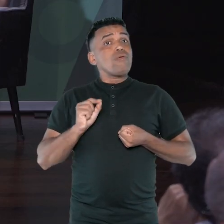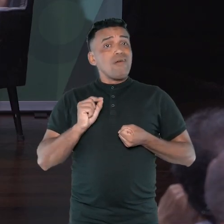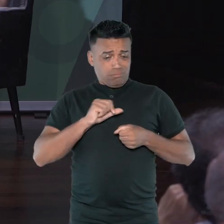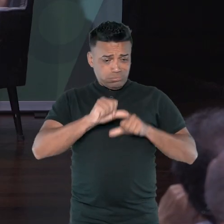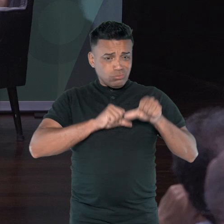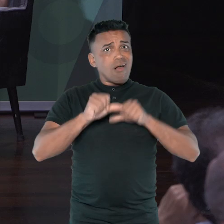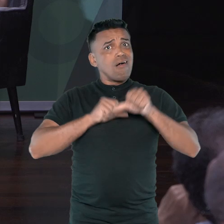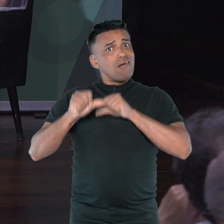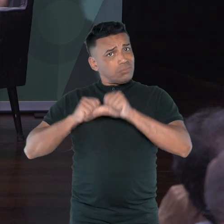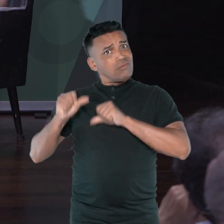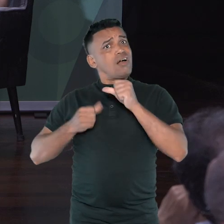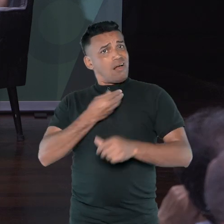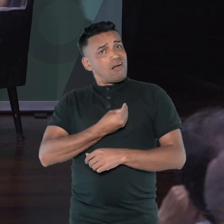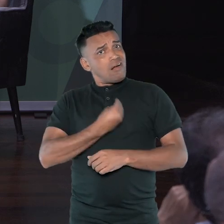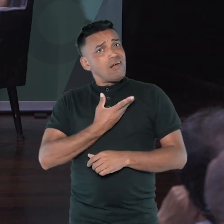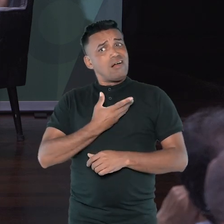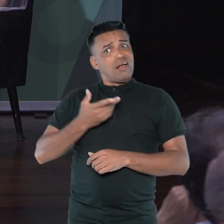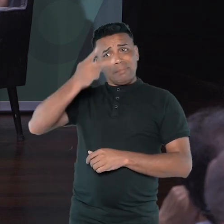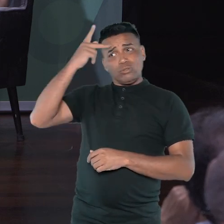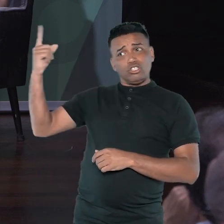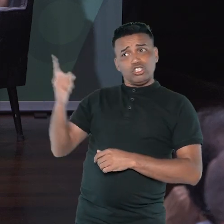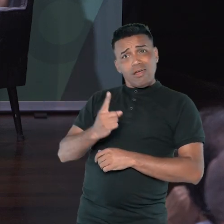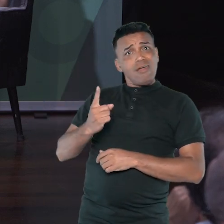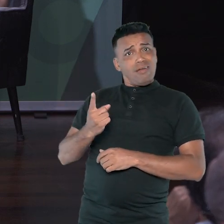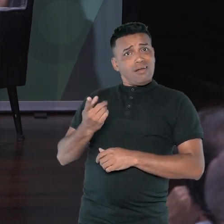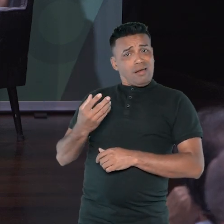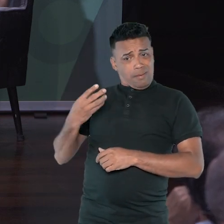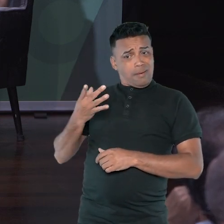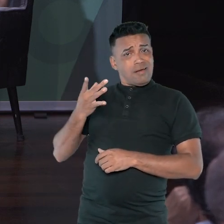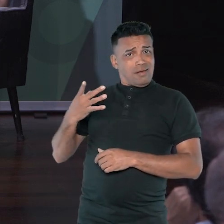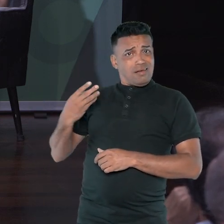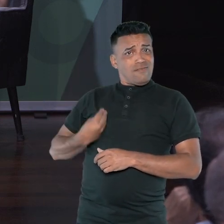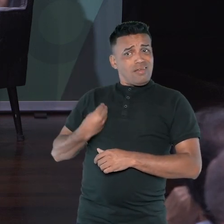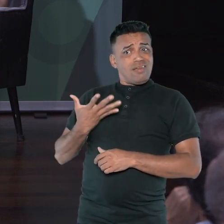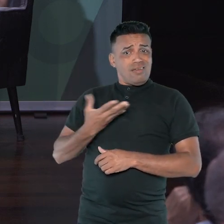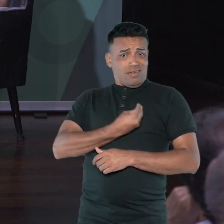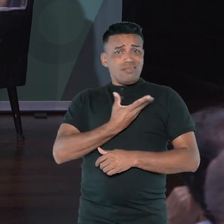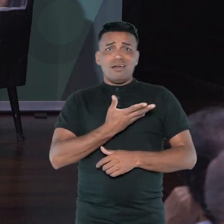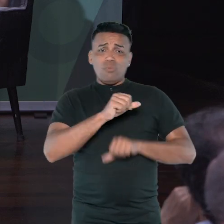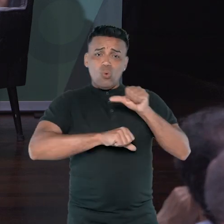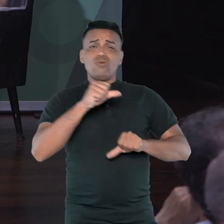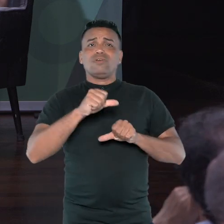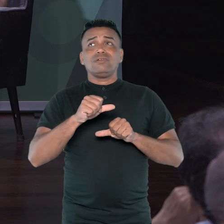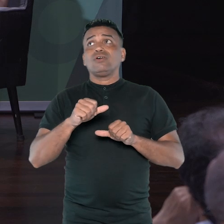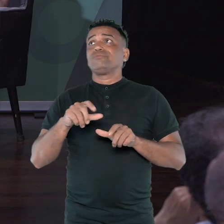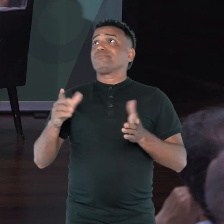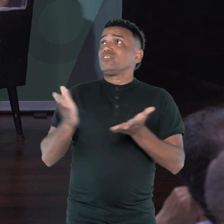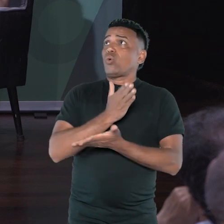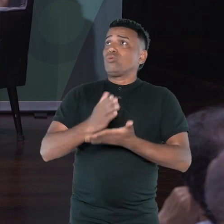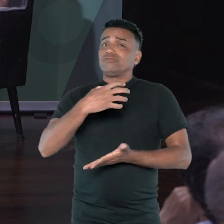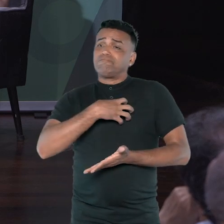transformado pelo outro. Em alguns momentos, essa sensação assim, também de que, de alguma forma, eu preciso